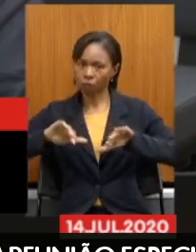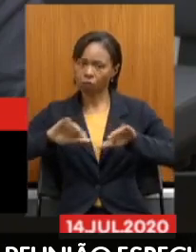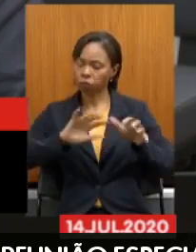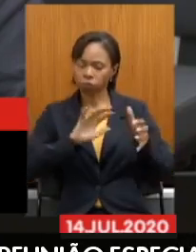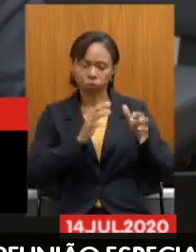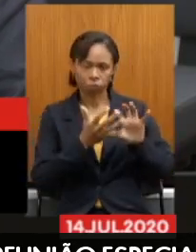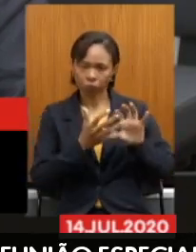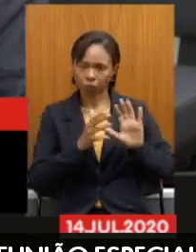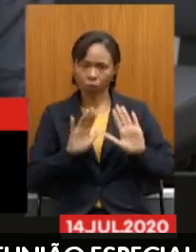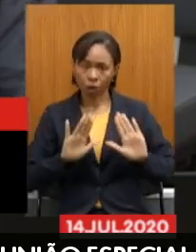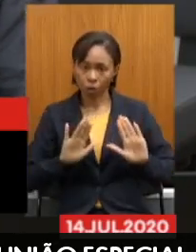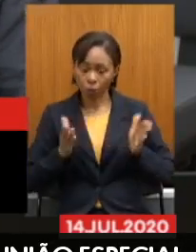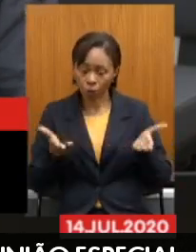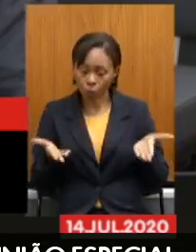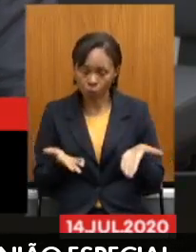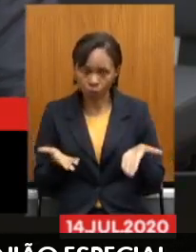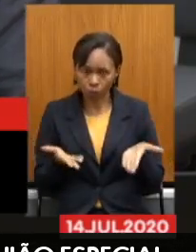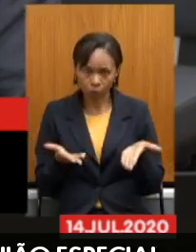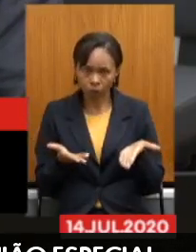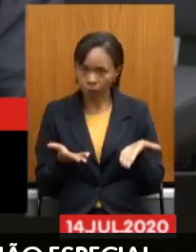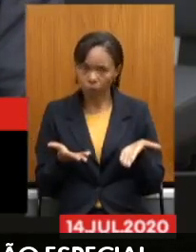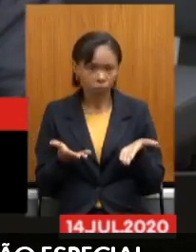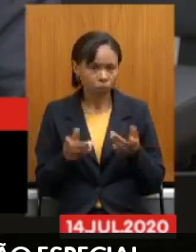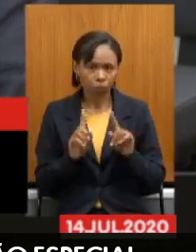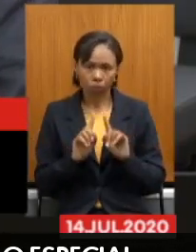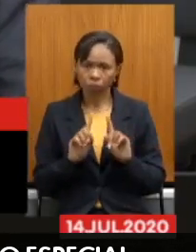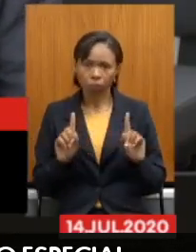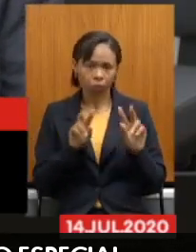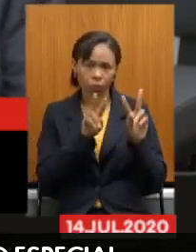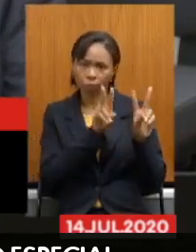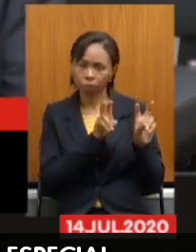análise neste momento.